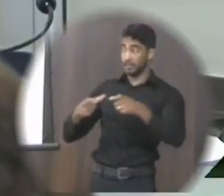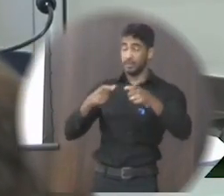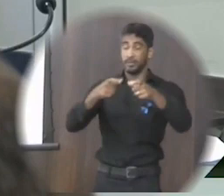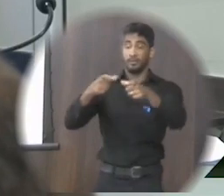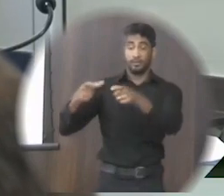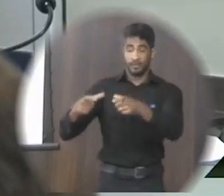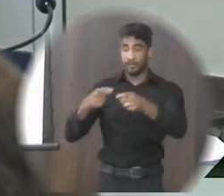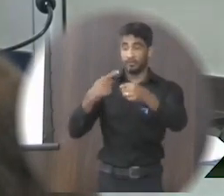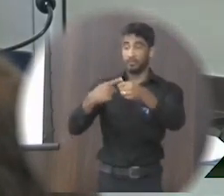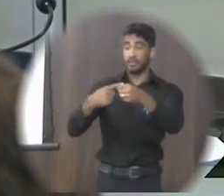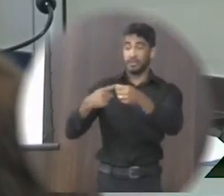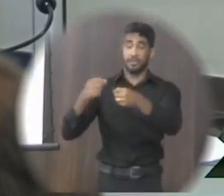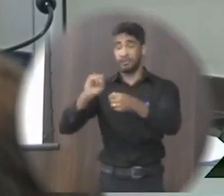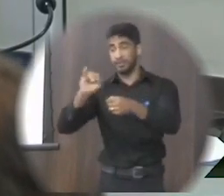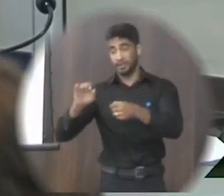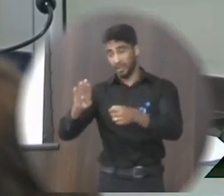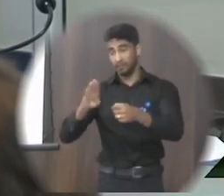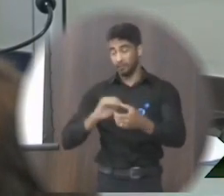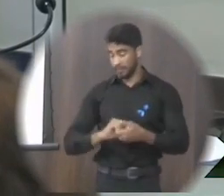do município de Janaúba.